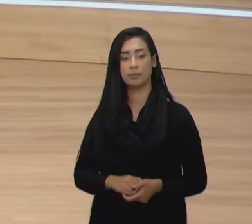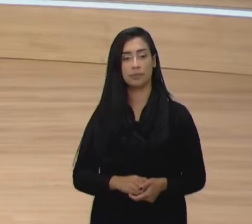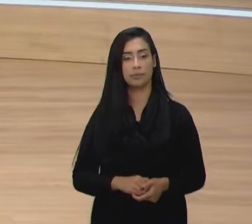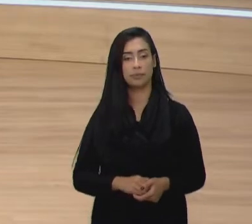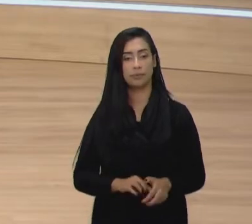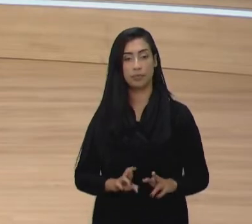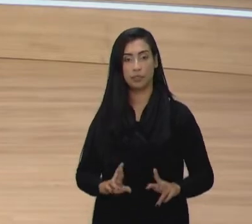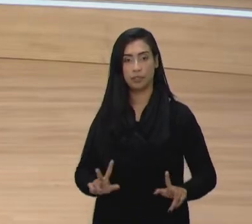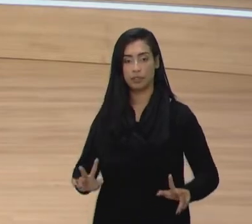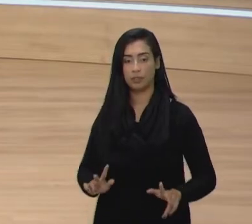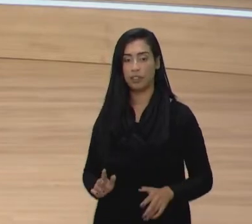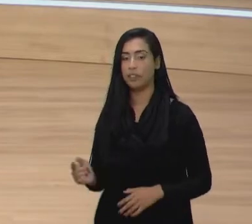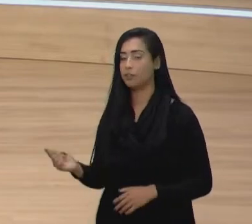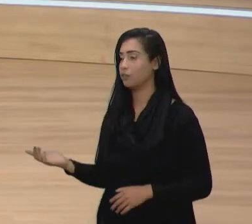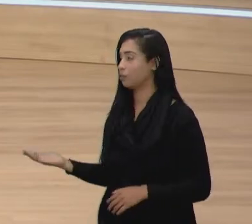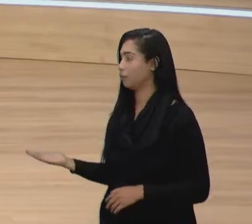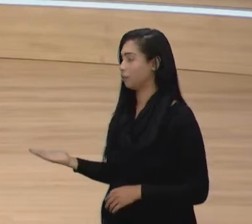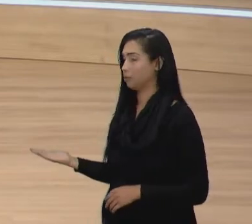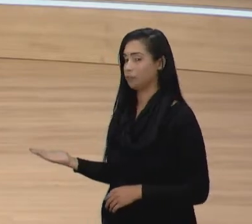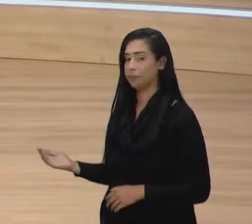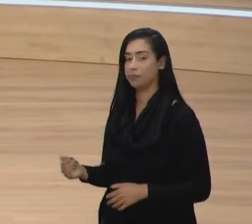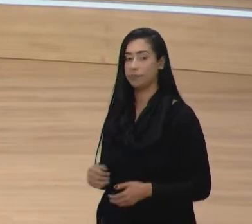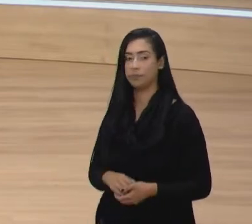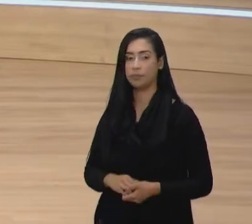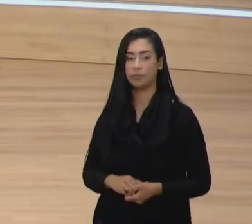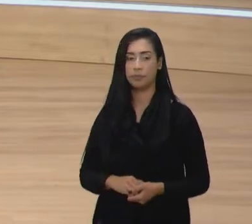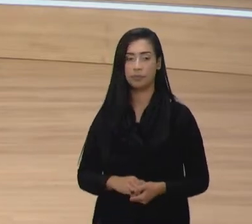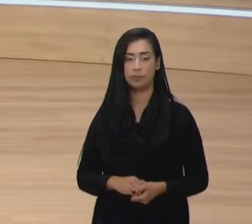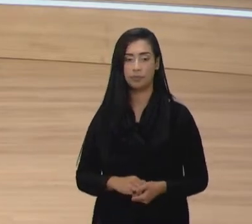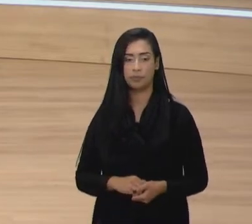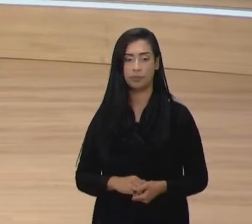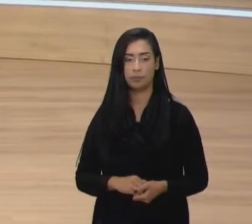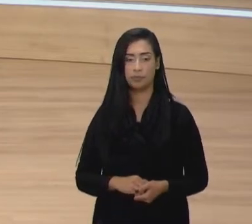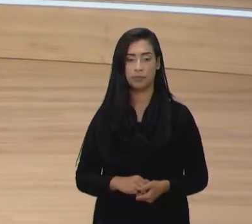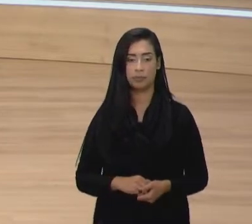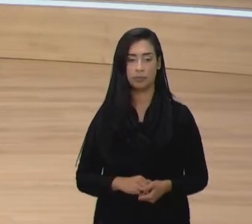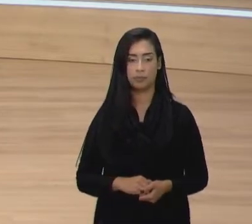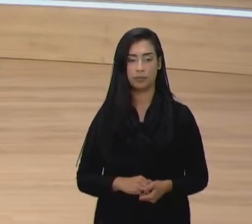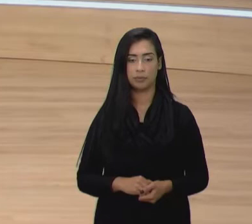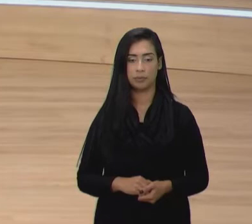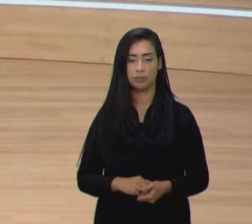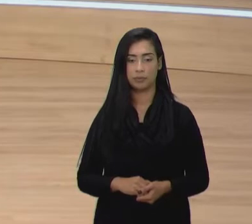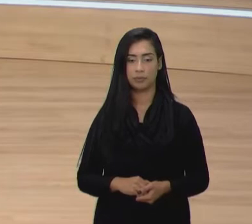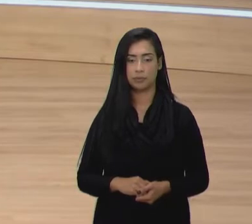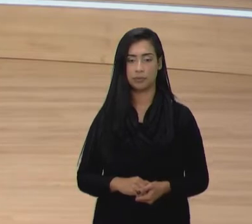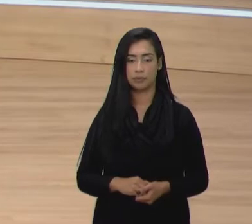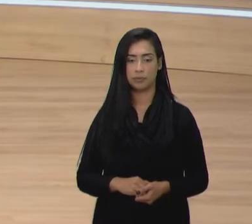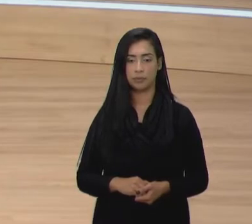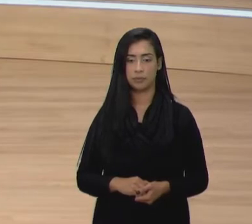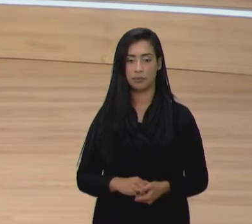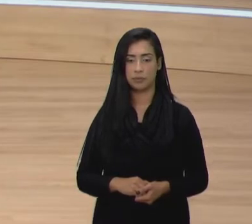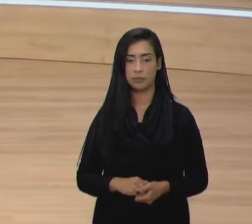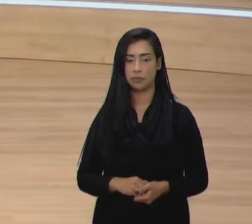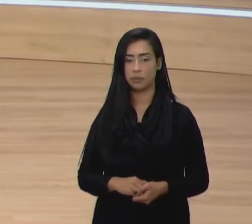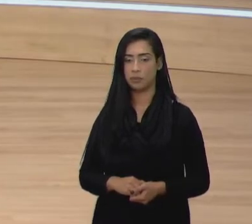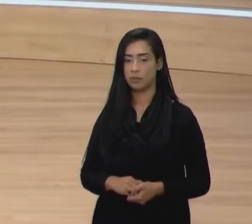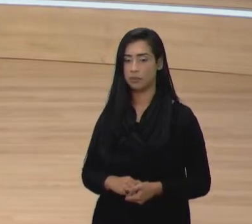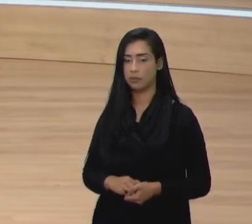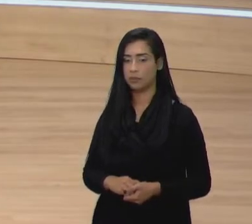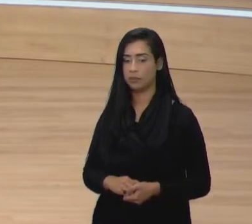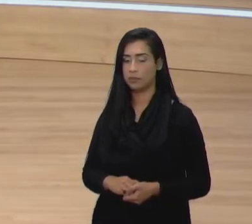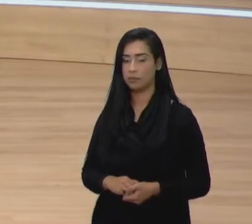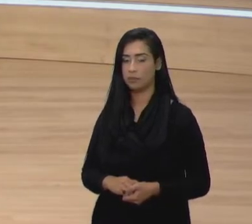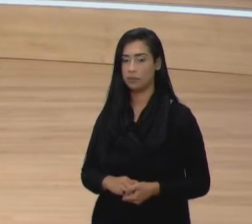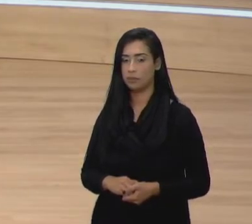Eu piso atrás e aqui ele abre um espaço para eu poder passar para o outro lado. Eu junto o meu pé e ela passa. Eu vou fazer um